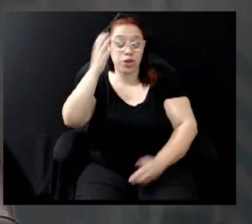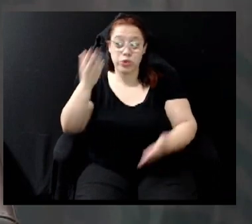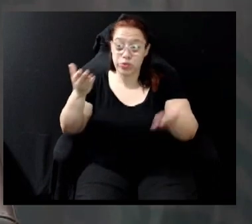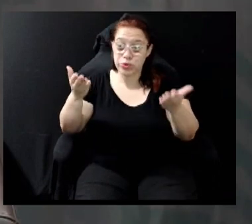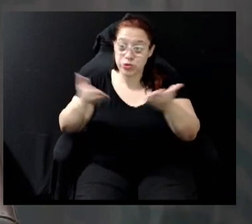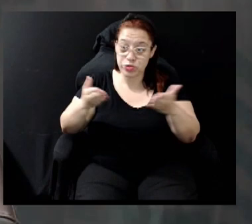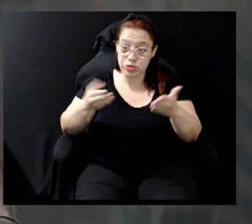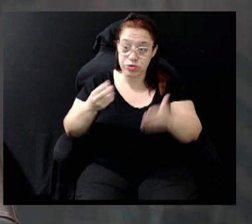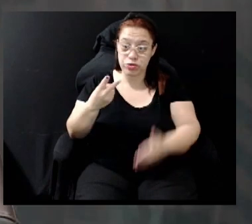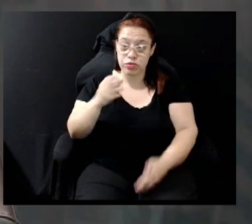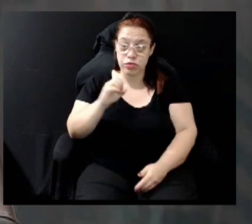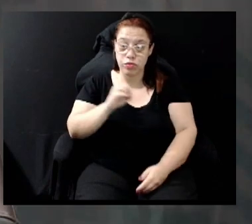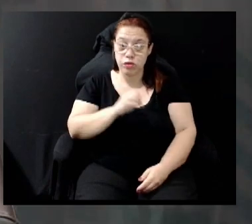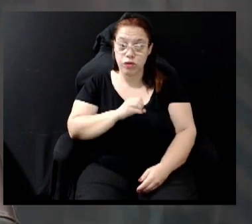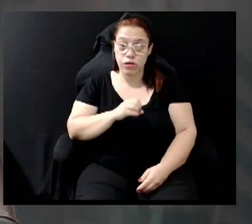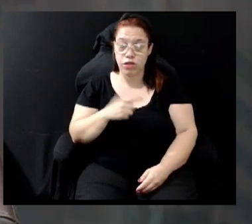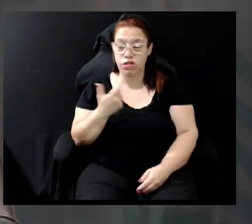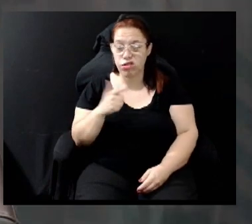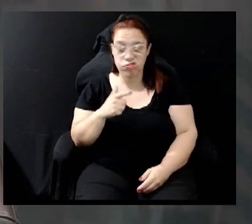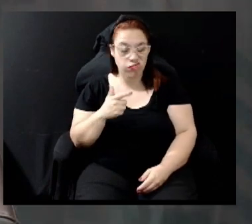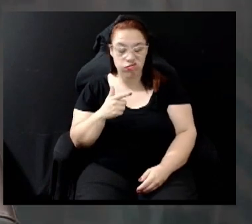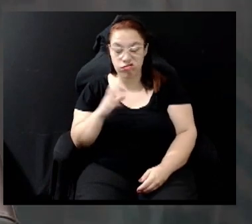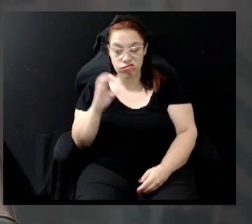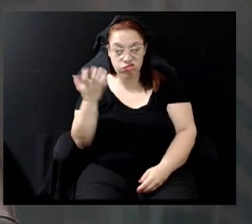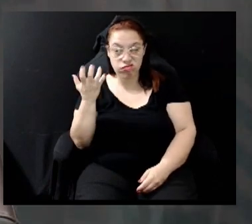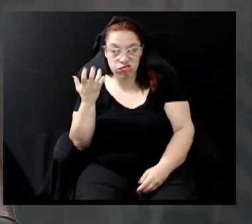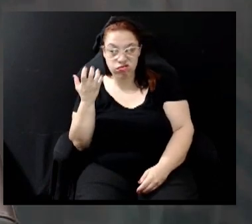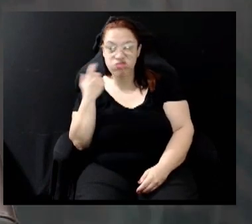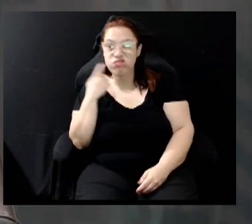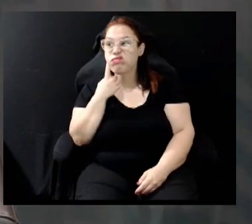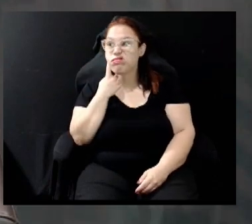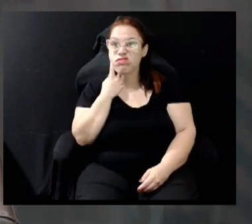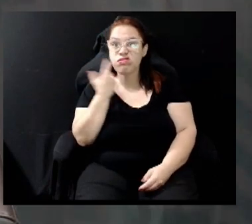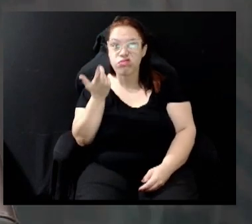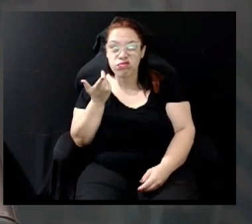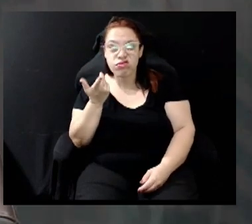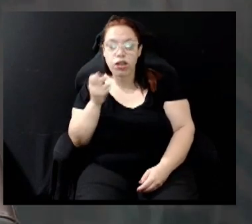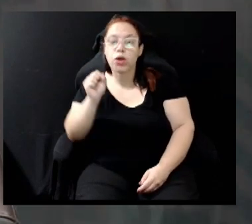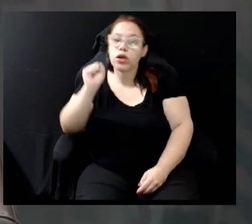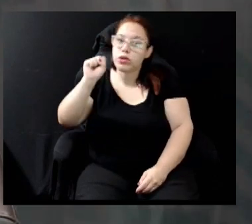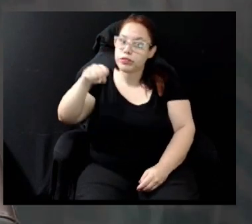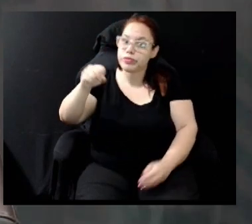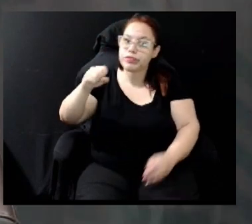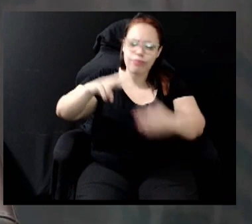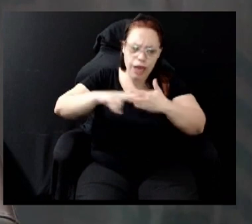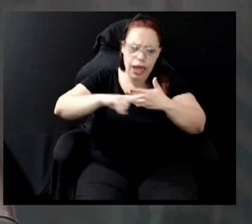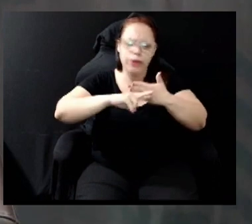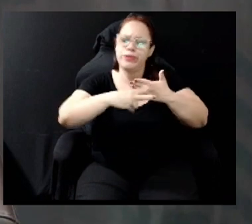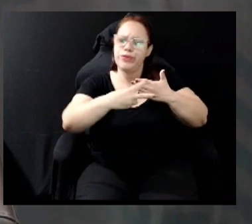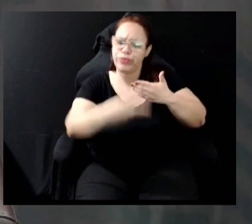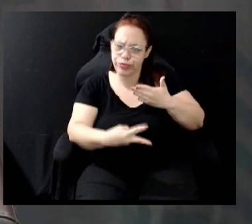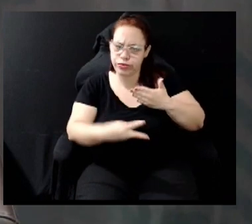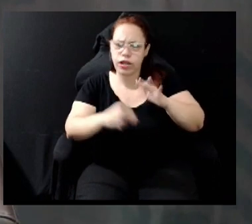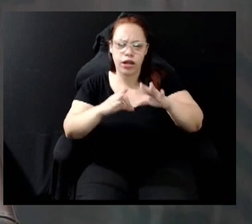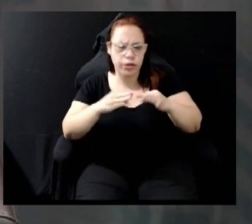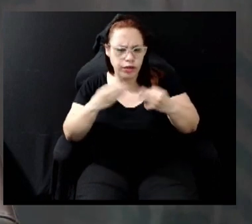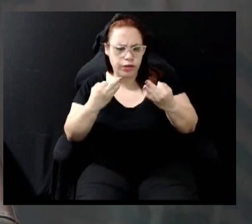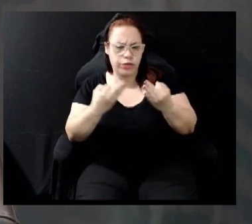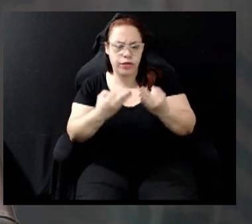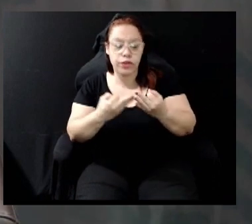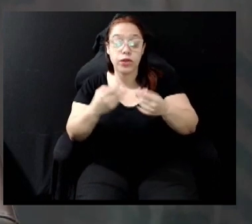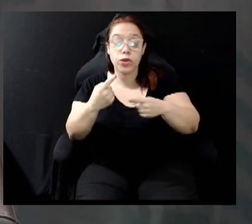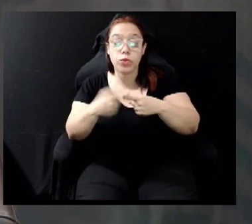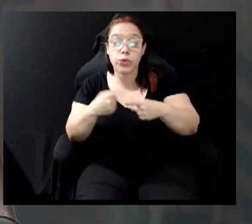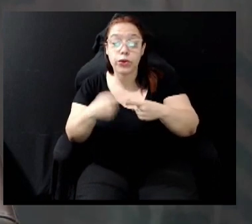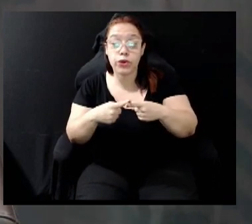2000, já não tanta coisa. Então, sim, impacta na família, porque assim,